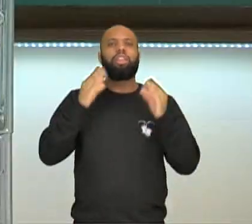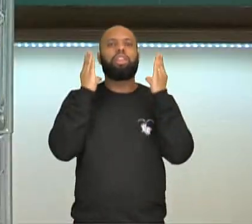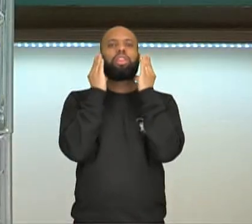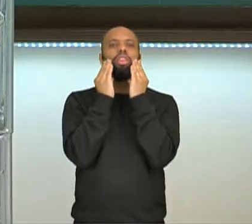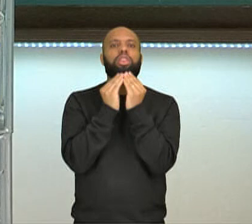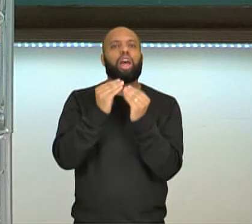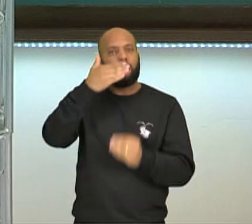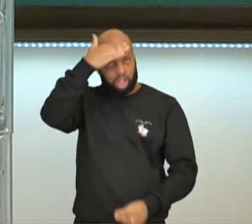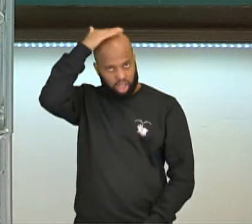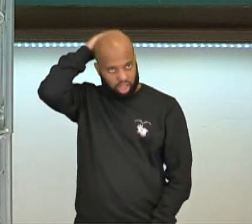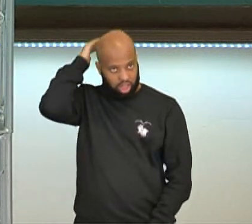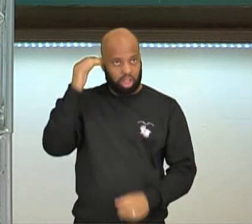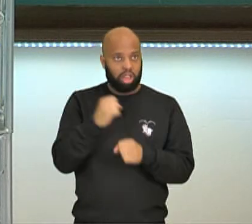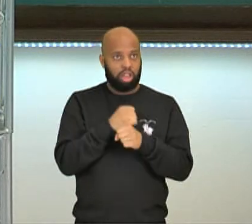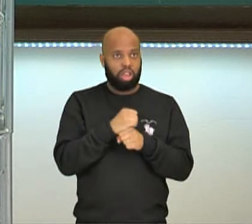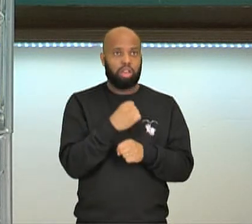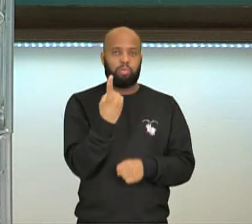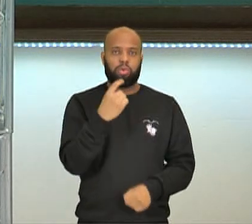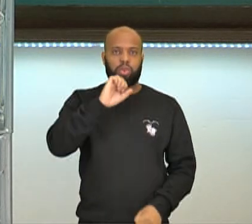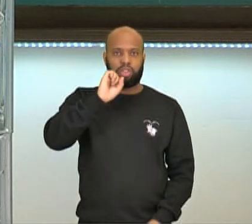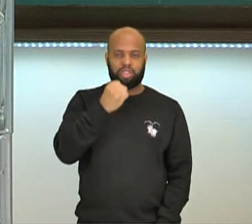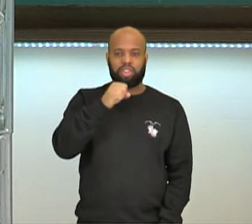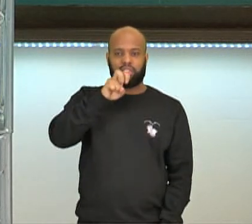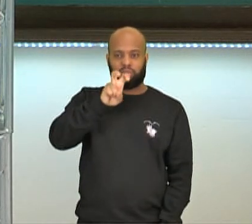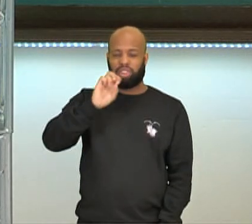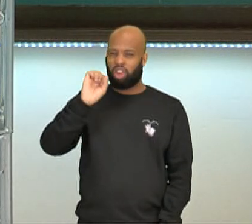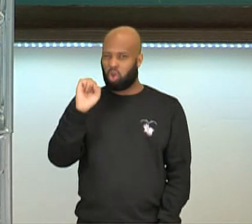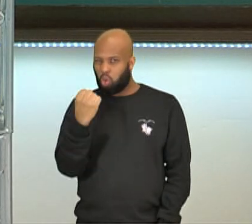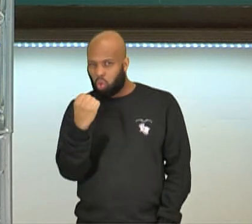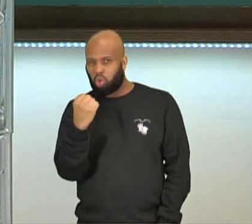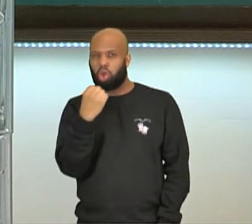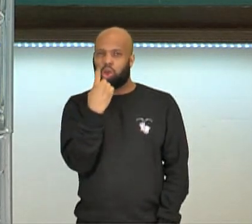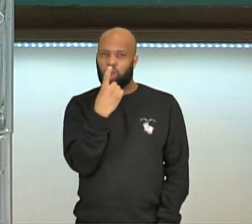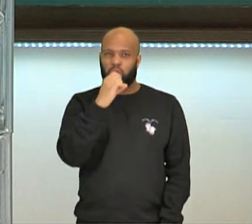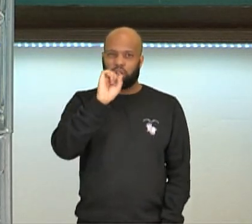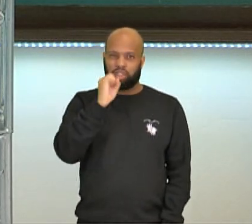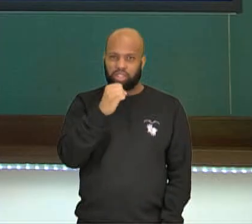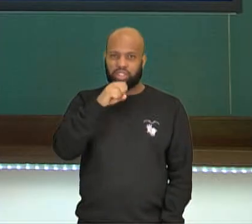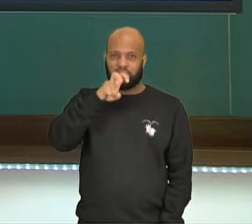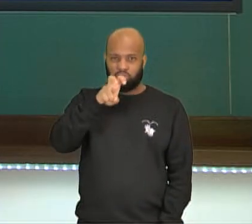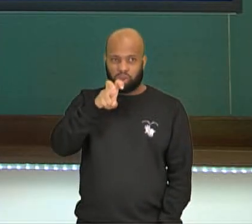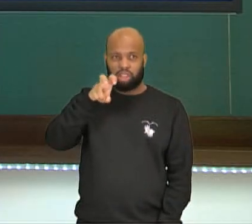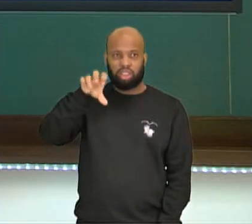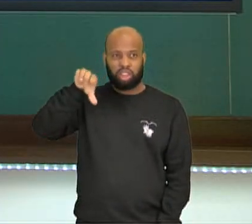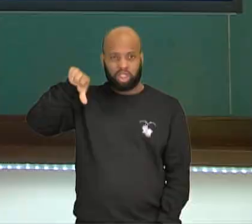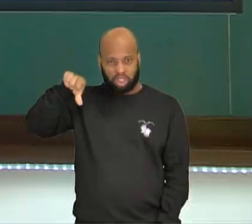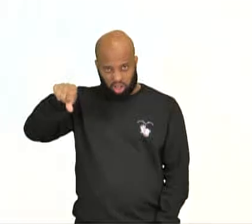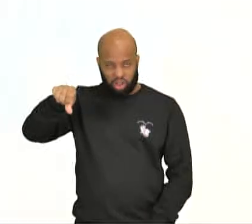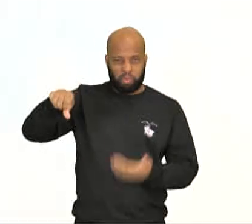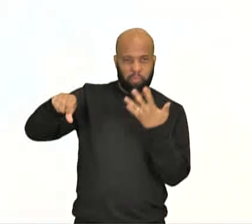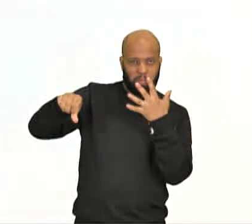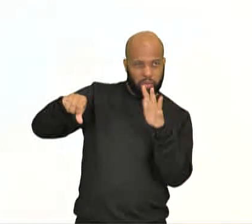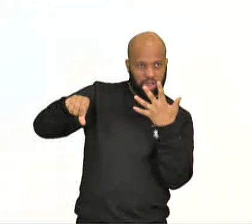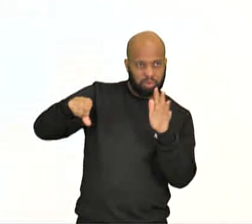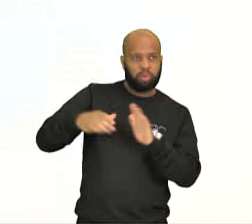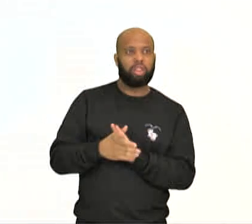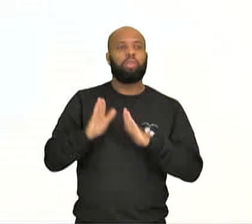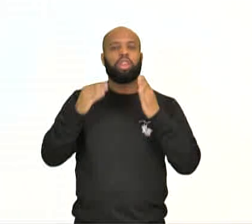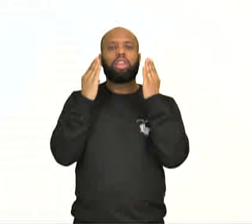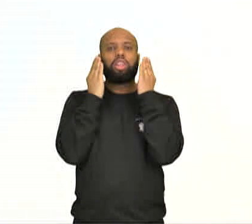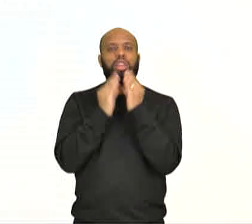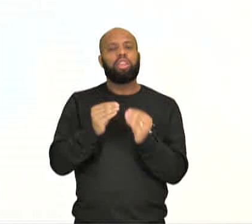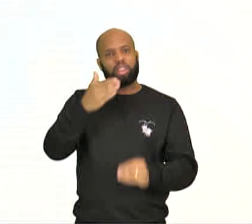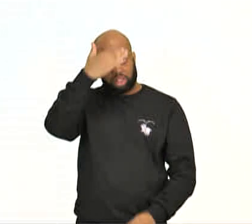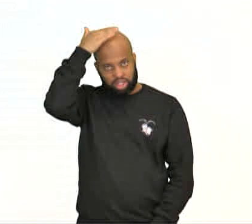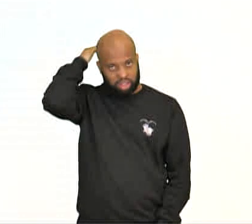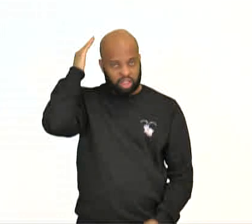Em 1858, 59, ele lança o livro... em 1858, 59, Charles Darwin